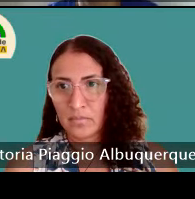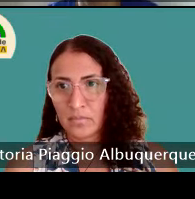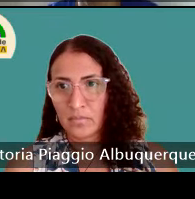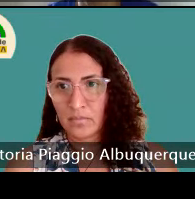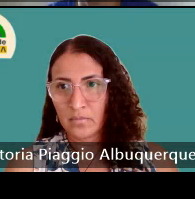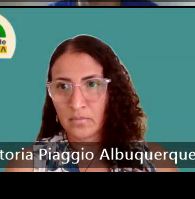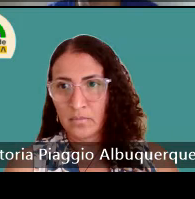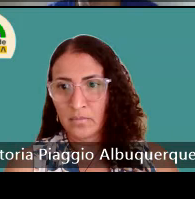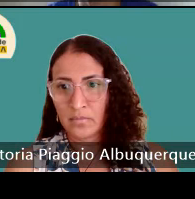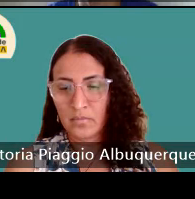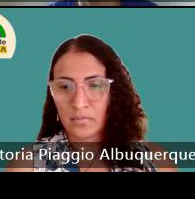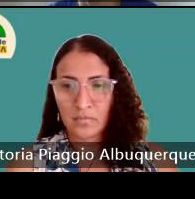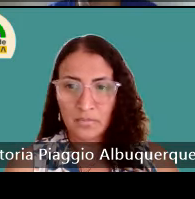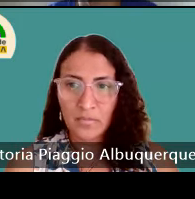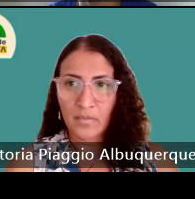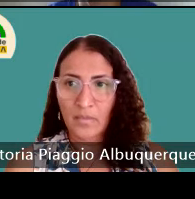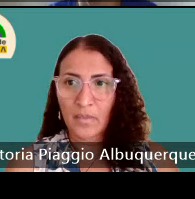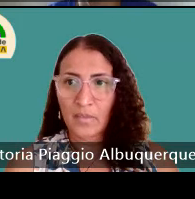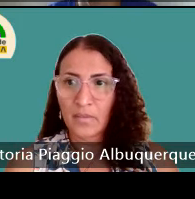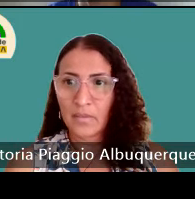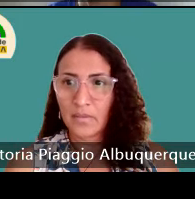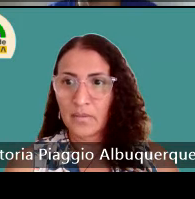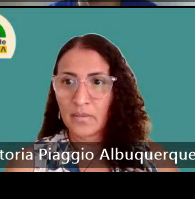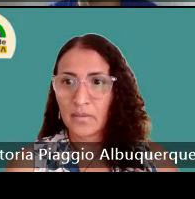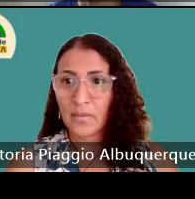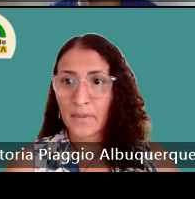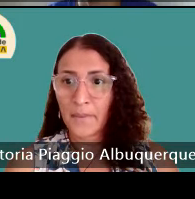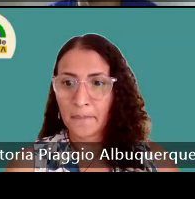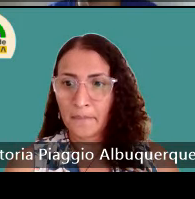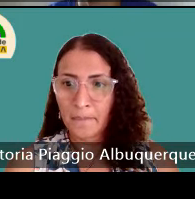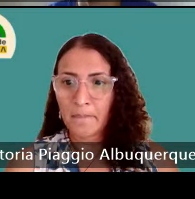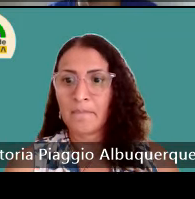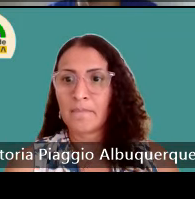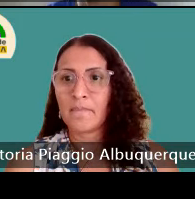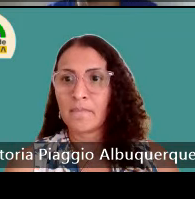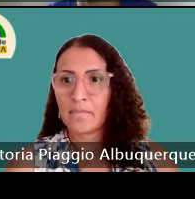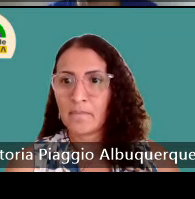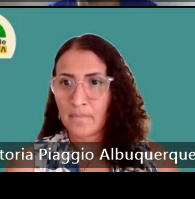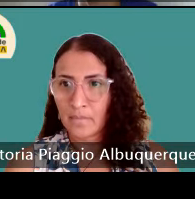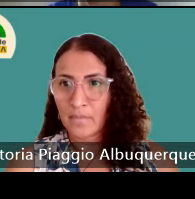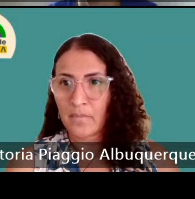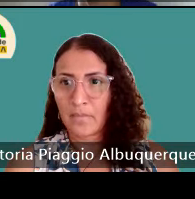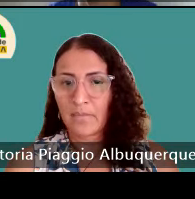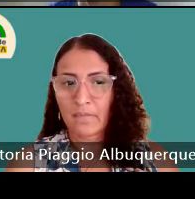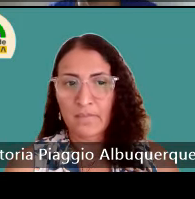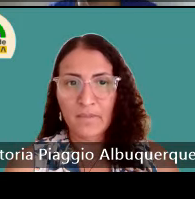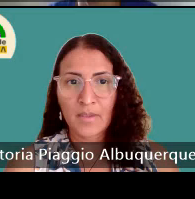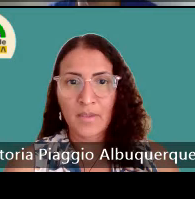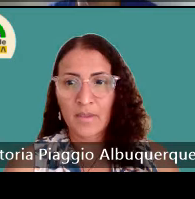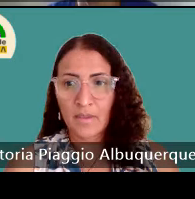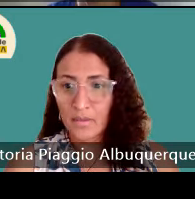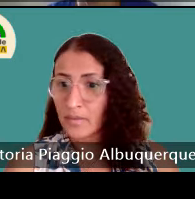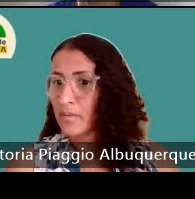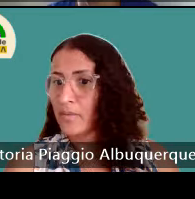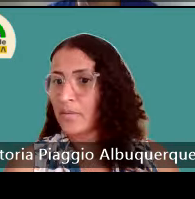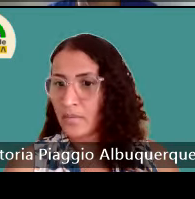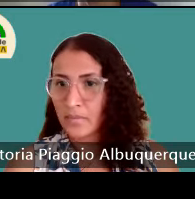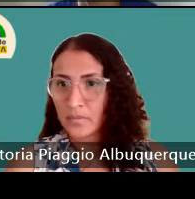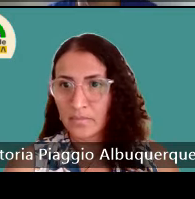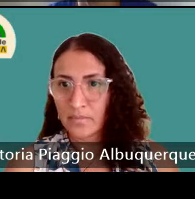adicional né a a a lei de introdução à normas do direito brasileiro passou por por inovações que elas buscam